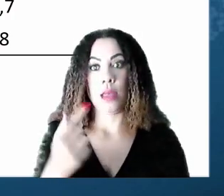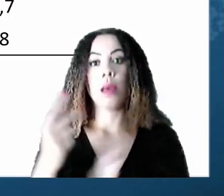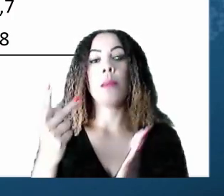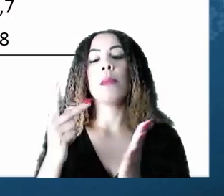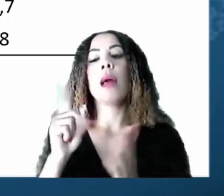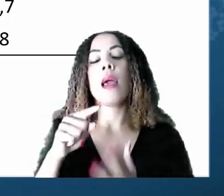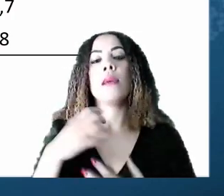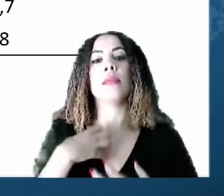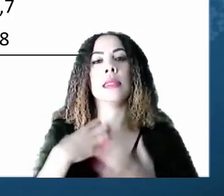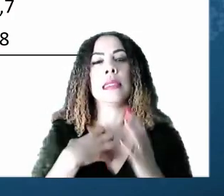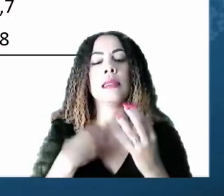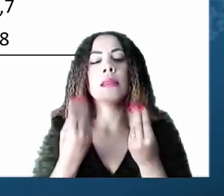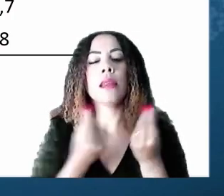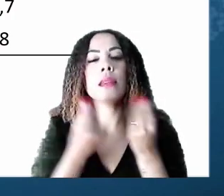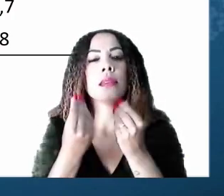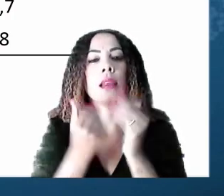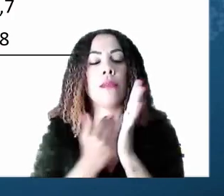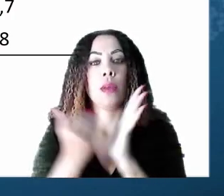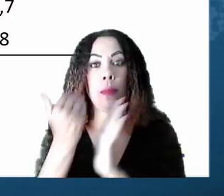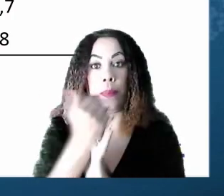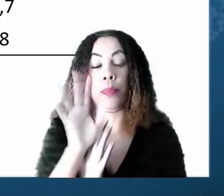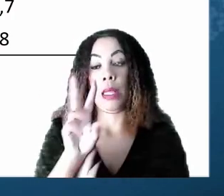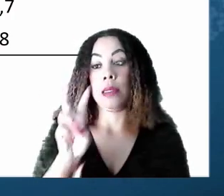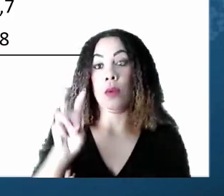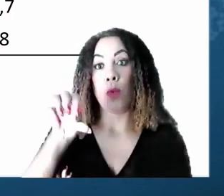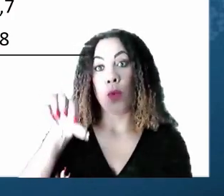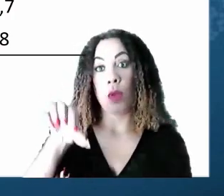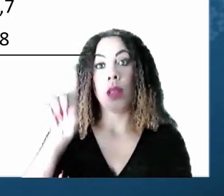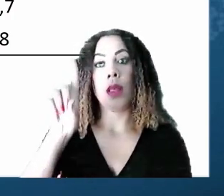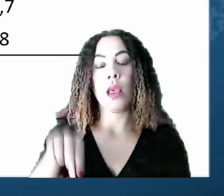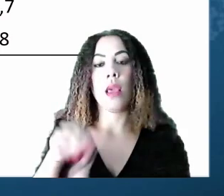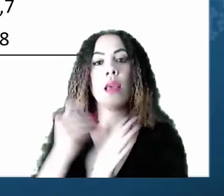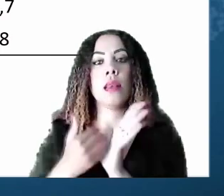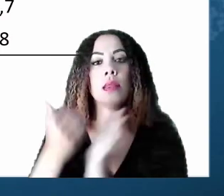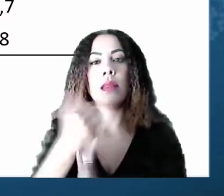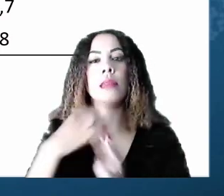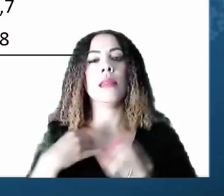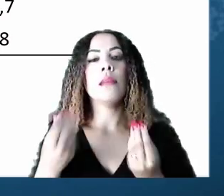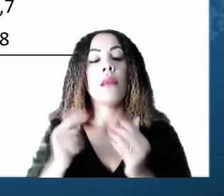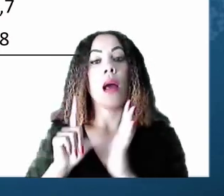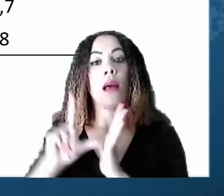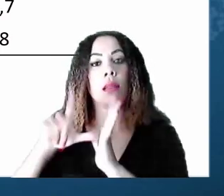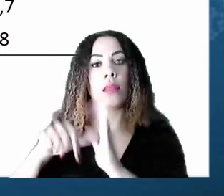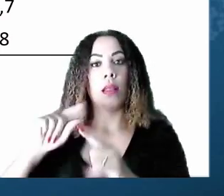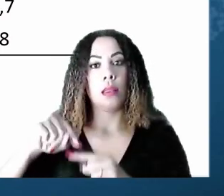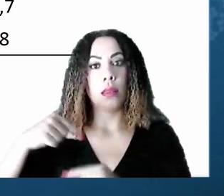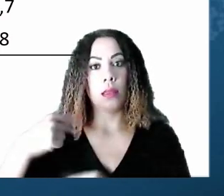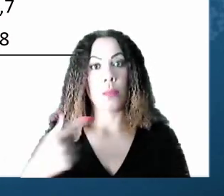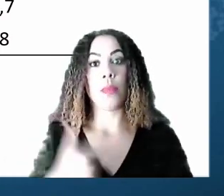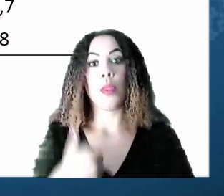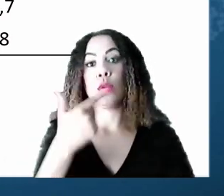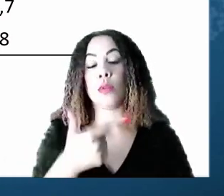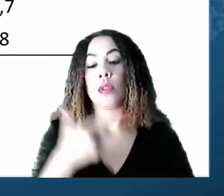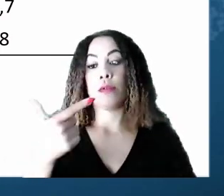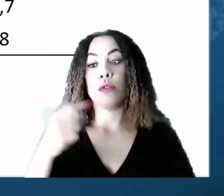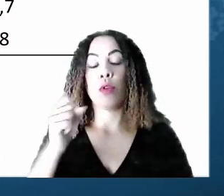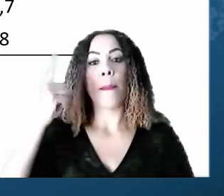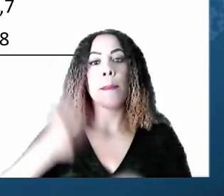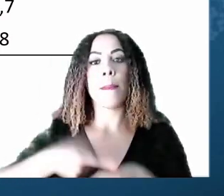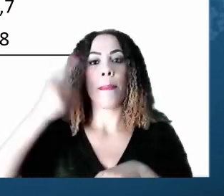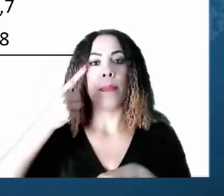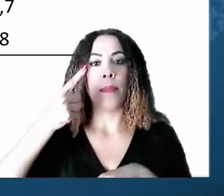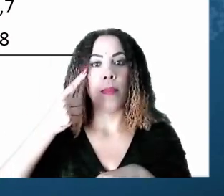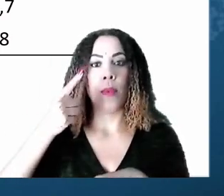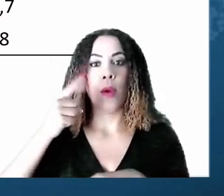hipersensibilidade, sendo que 59 é de hipersensibilidade tardia, 228 hipersensibilidade imediata, ou seja, aquelas que